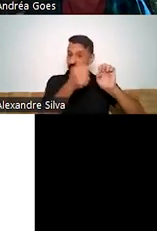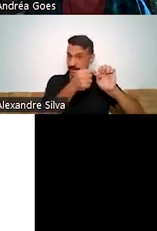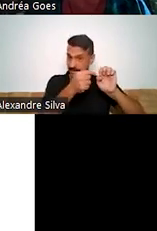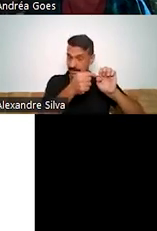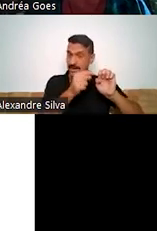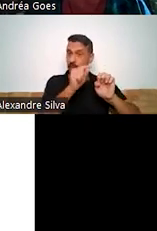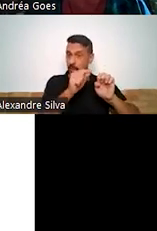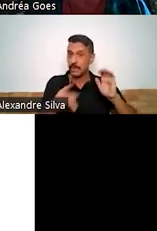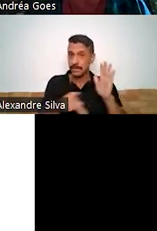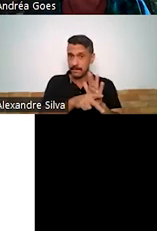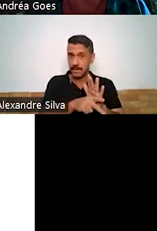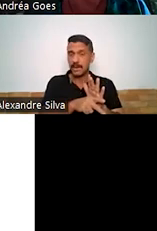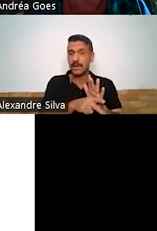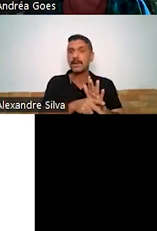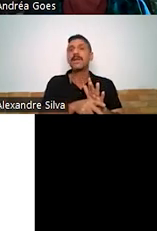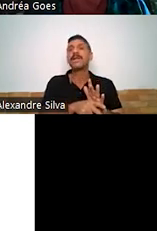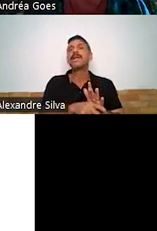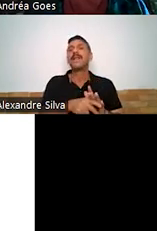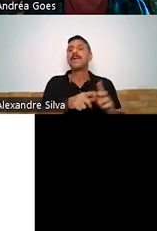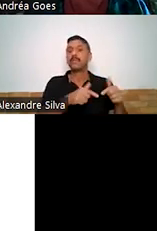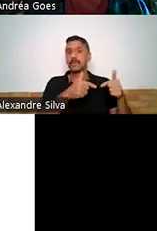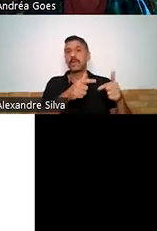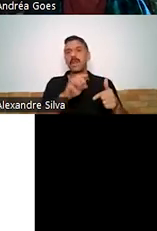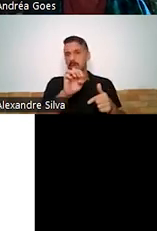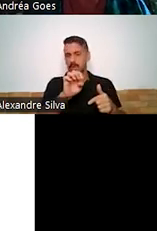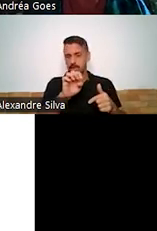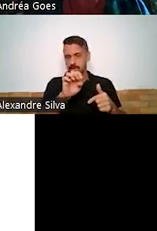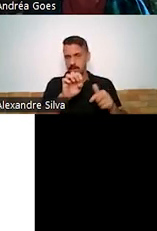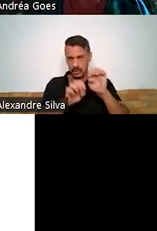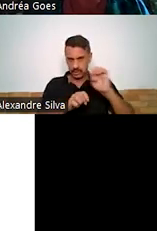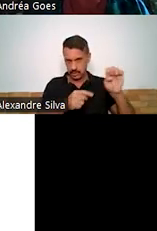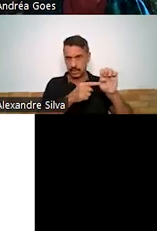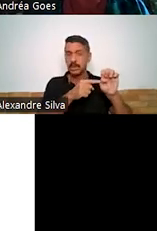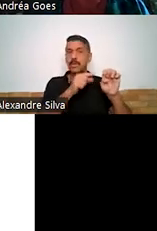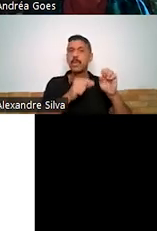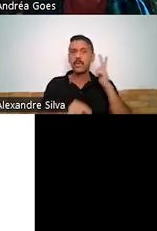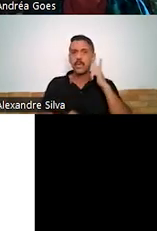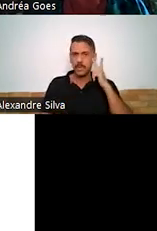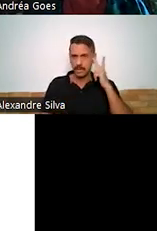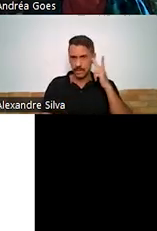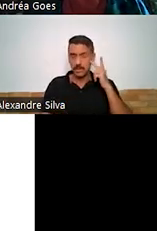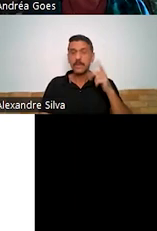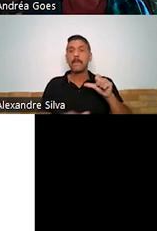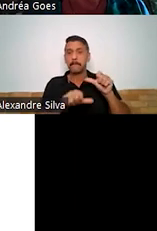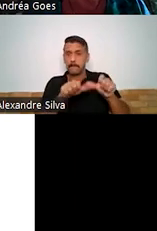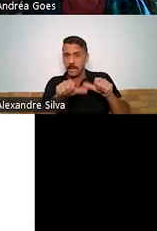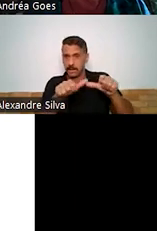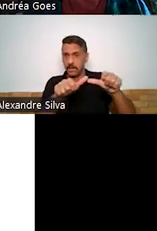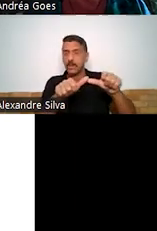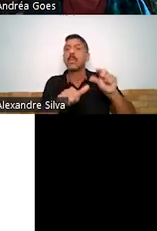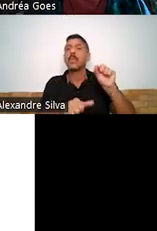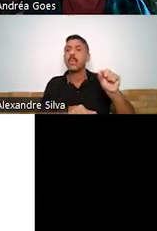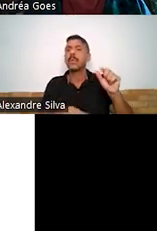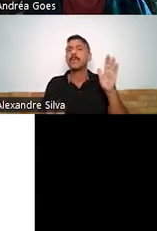aminoácido fenilalanina, aqui representado, aqui à esquerda, aqui em cima. Normalmente, metabolicamente, ele é transformado